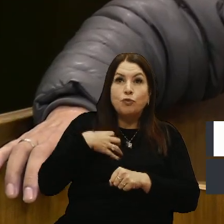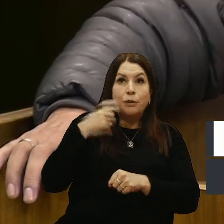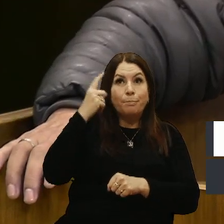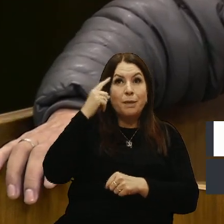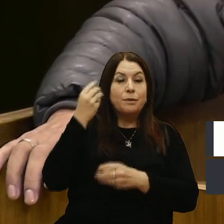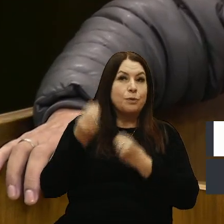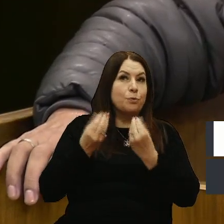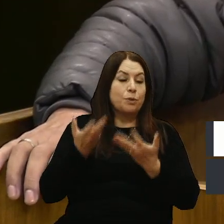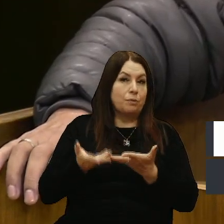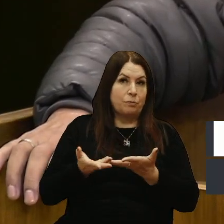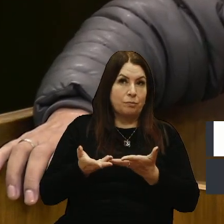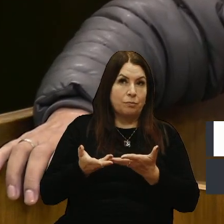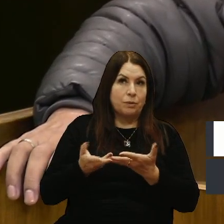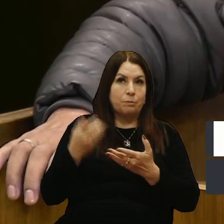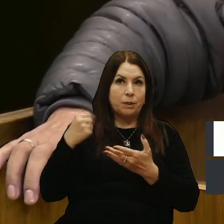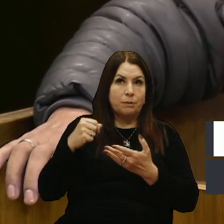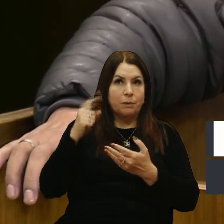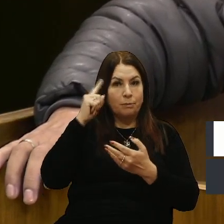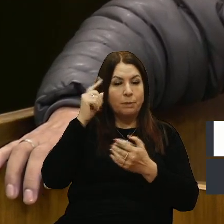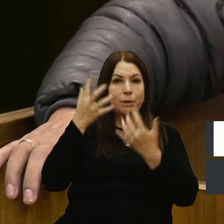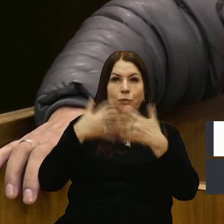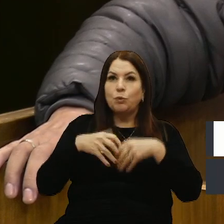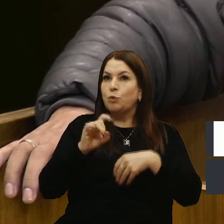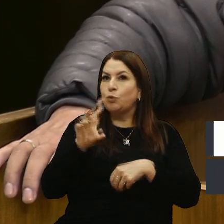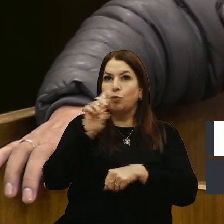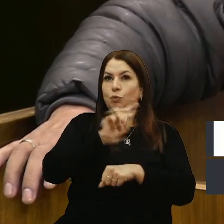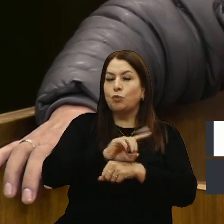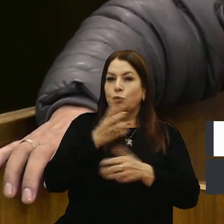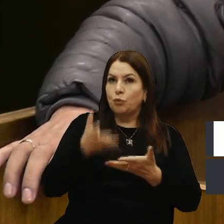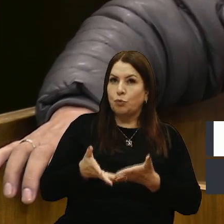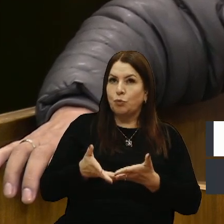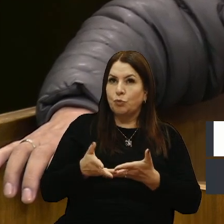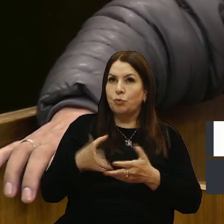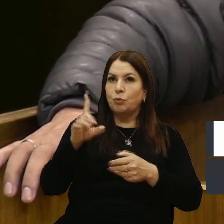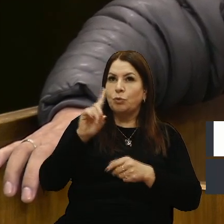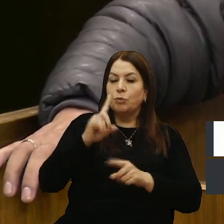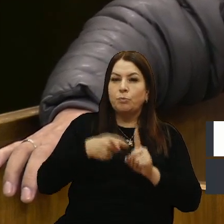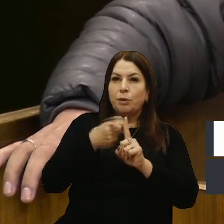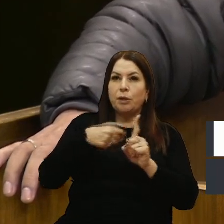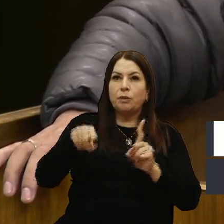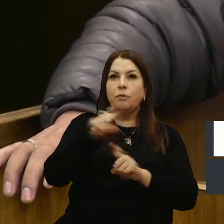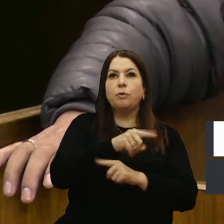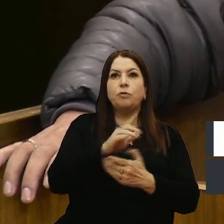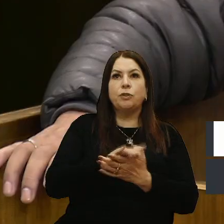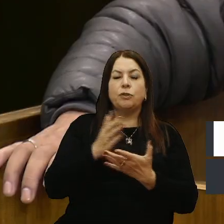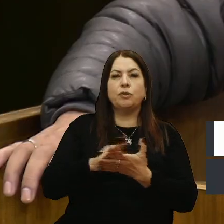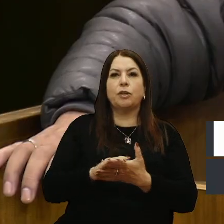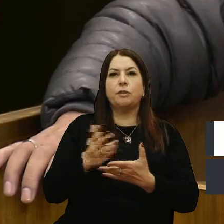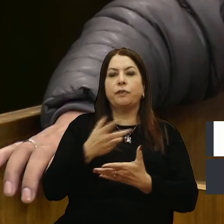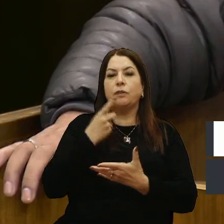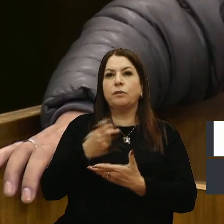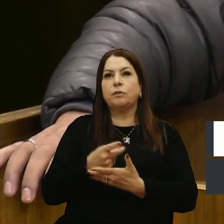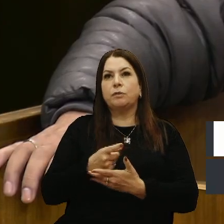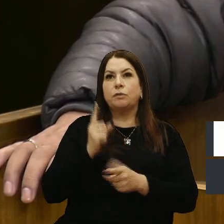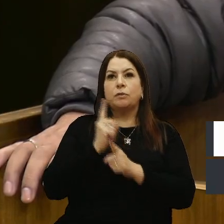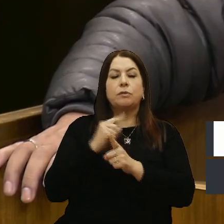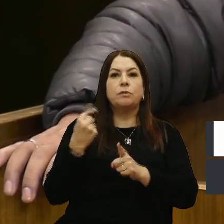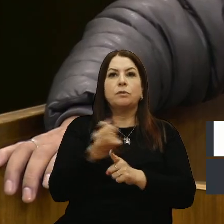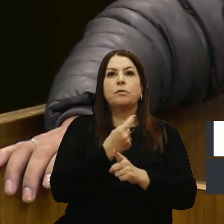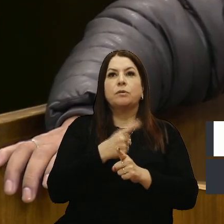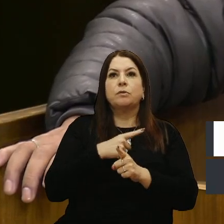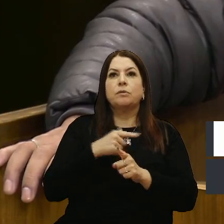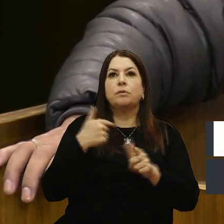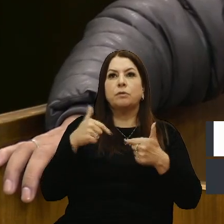sobre isso e precisamos refletir não só nessa data de hoje, não só nesse mês. Então, precisamos achar uma saída para que